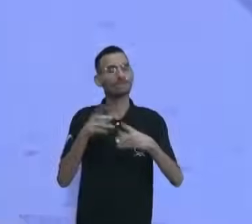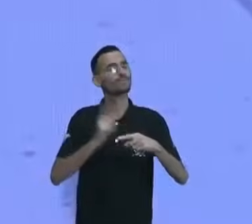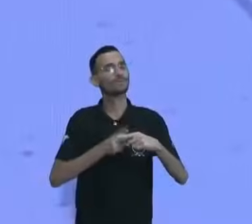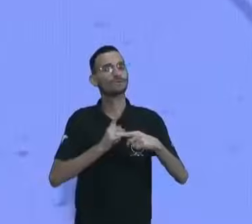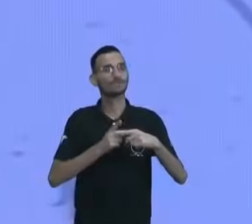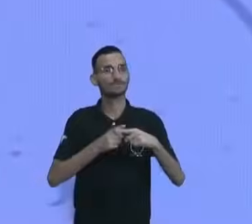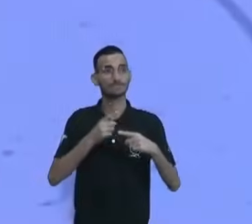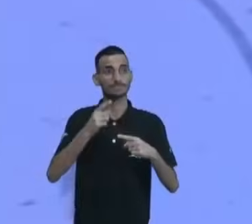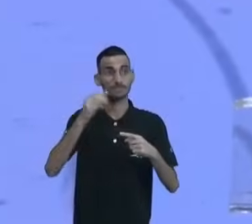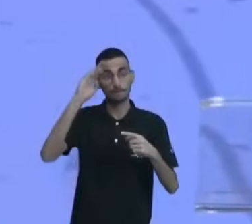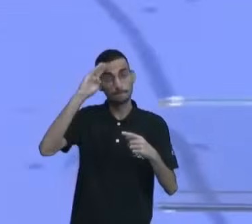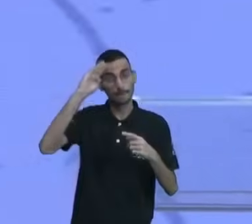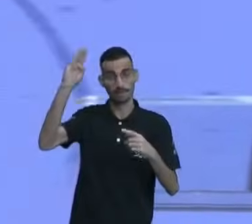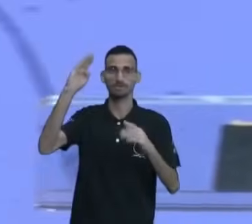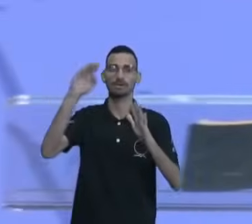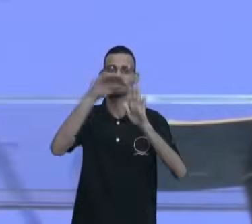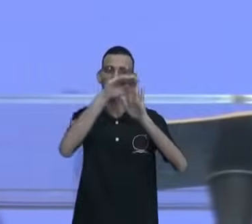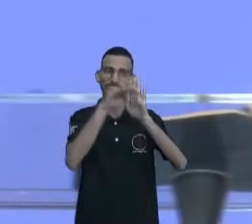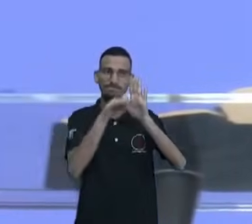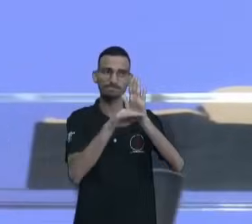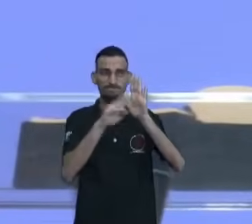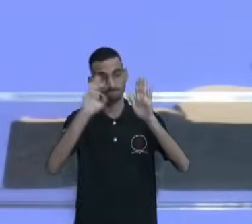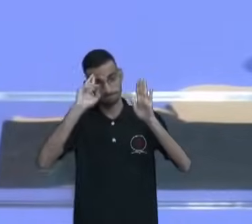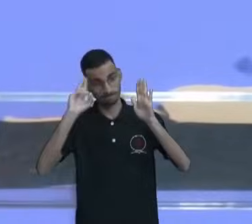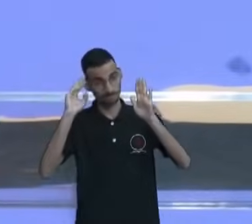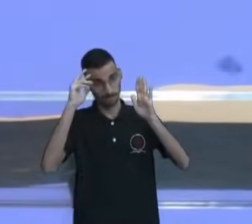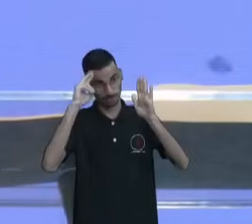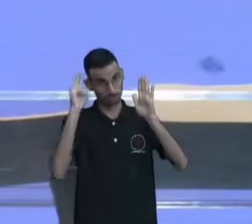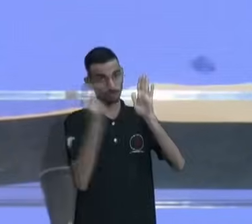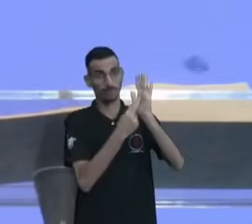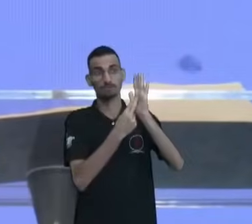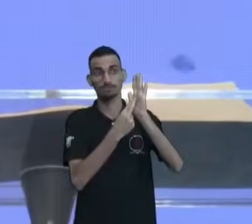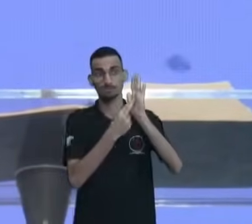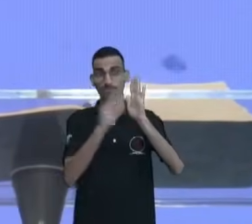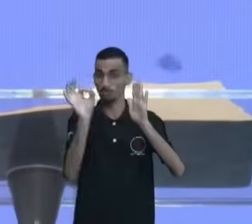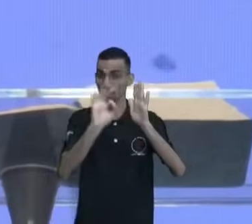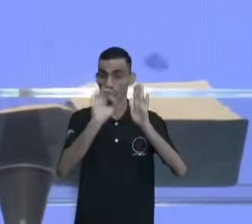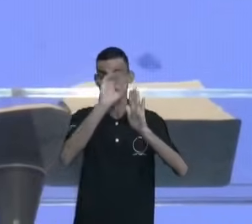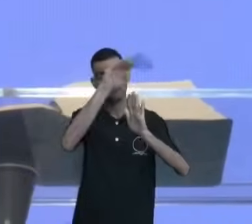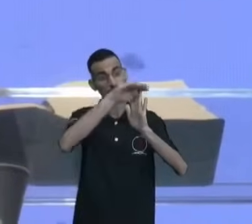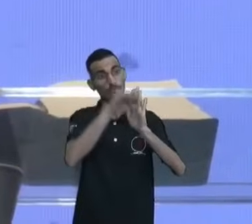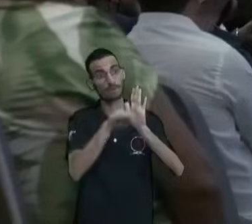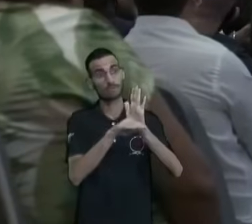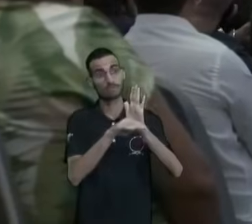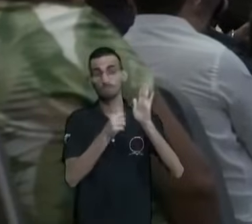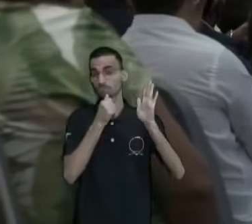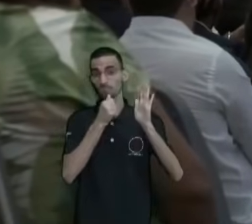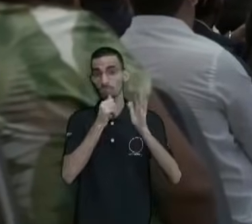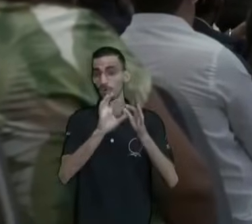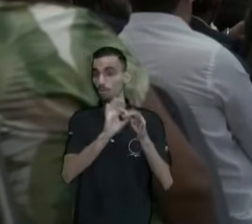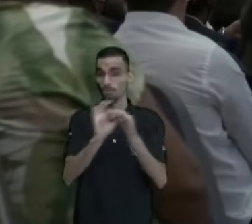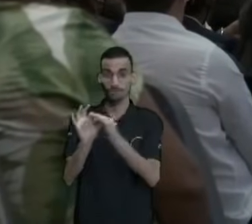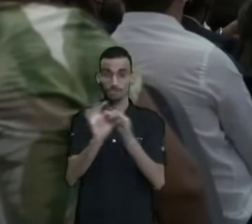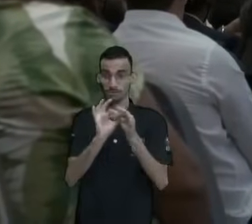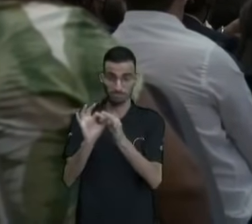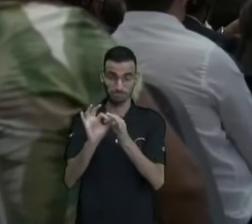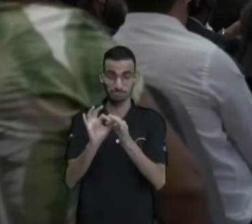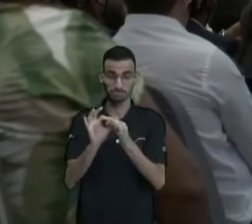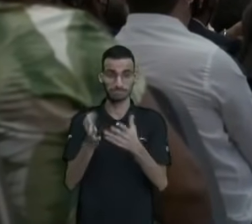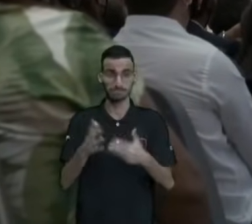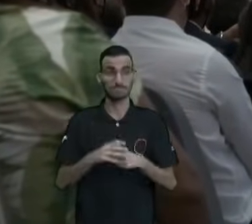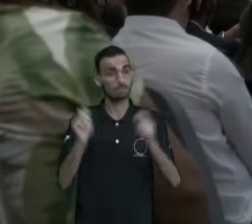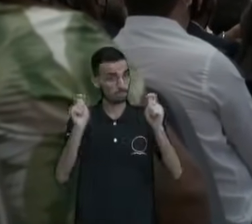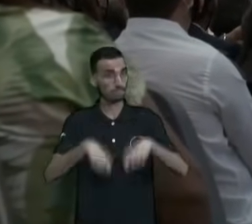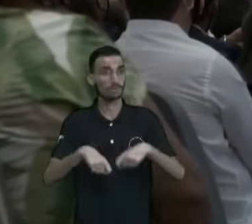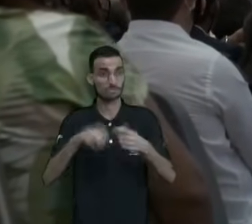hermenêutica texto sem contexto é pretexto para heresia isolam